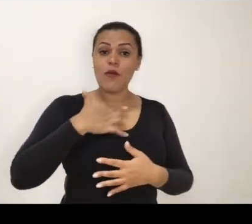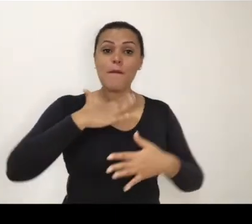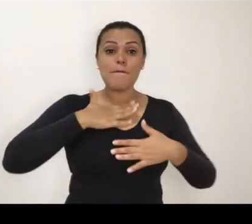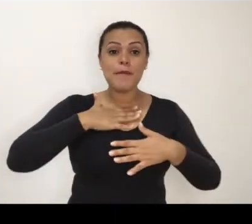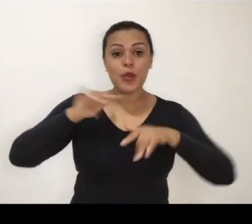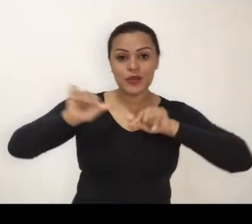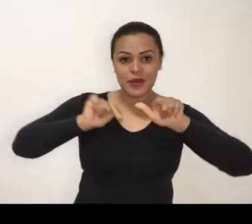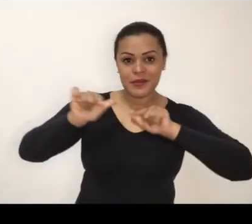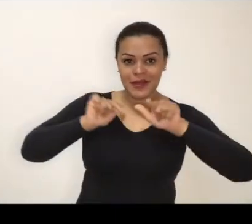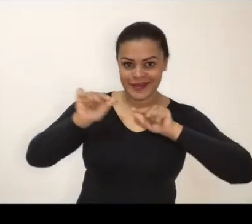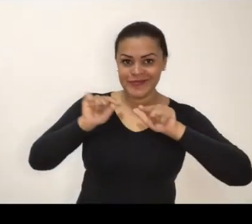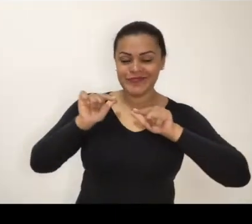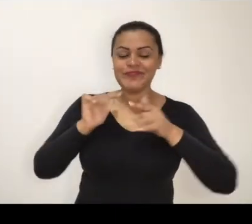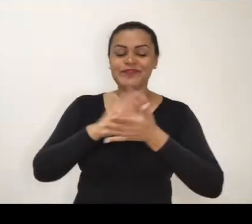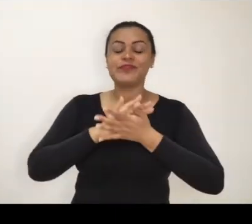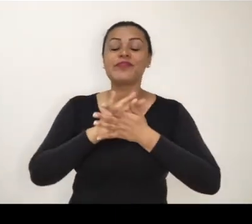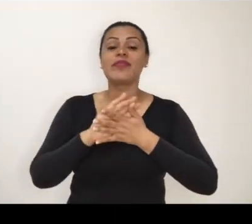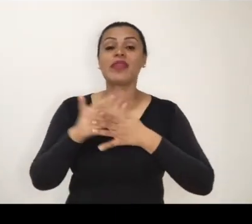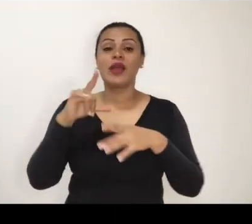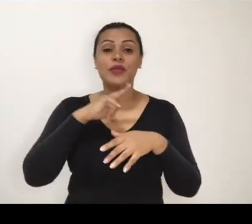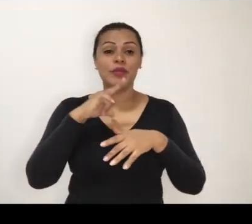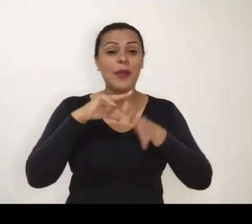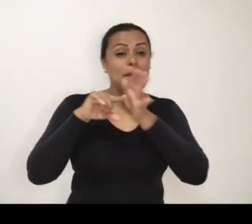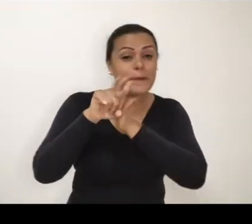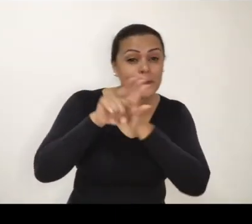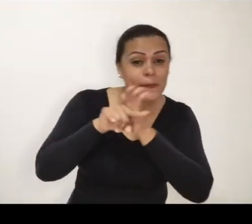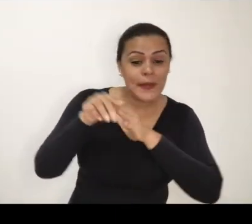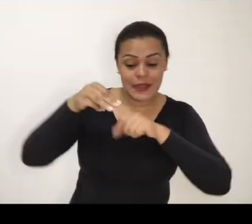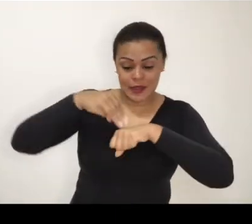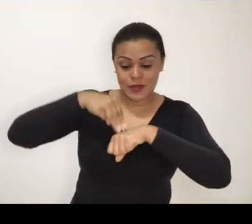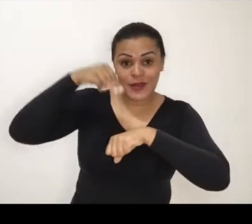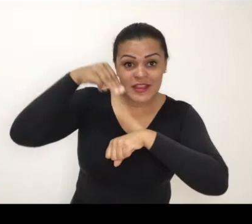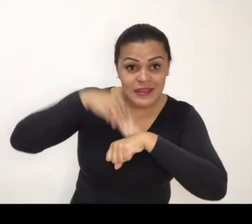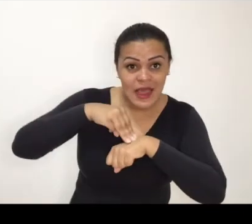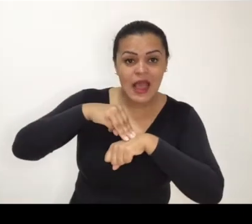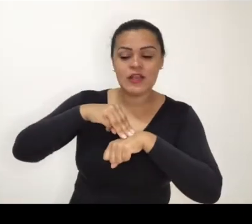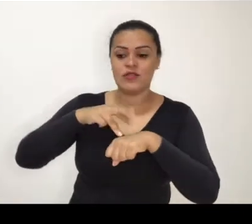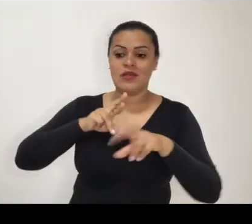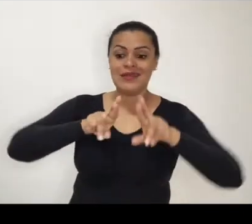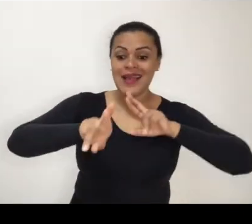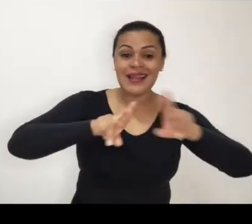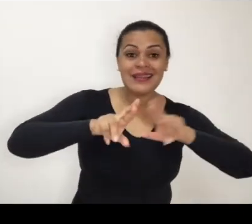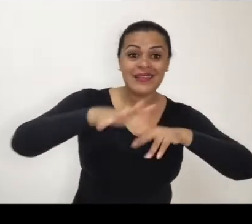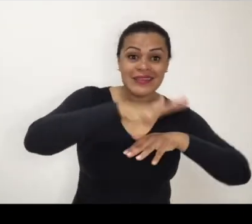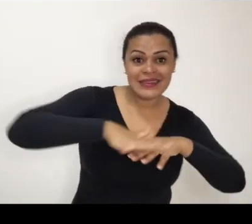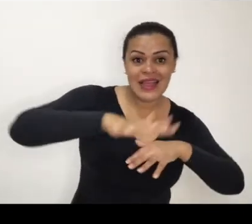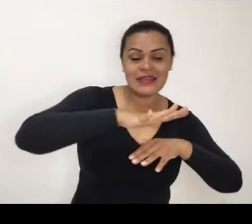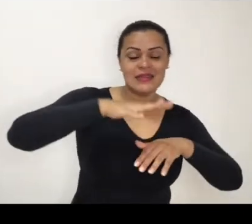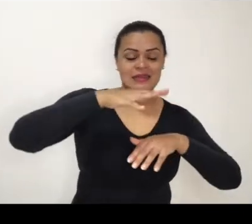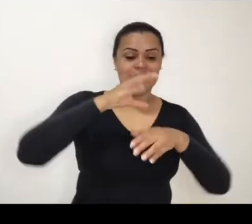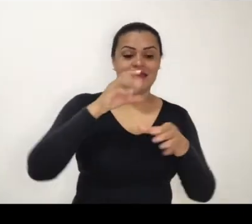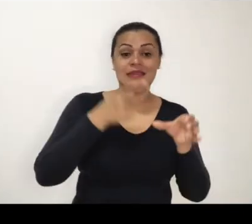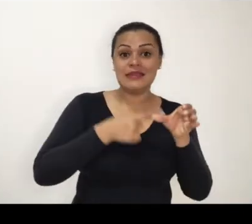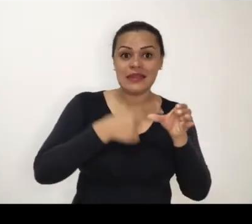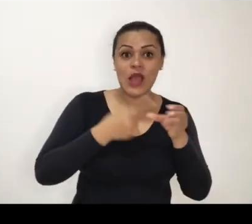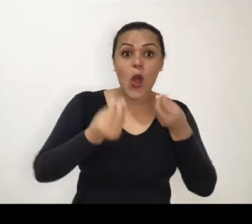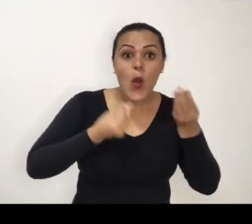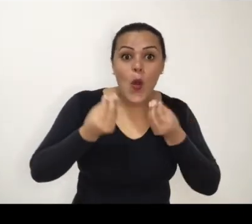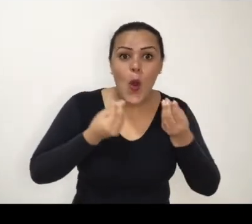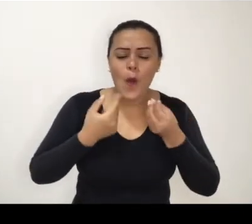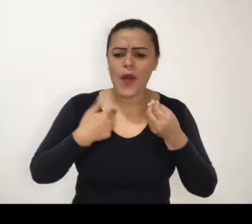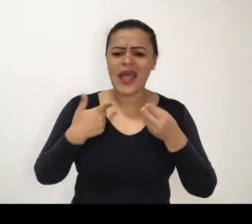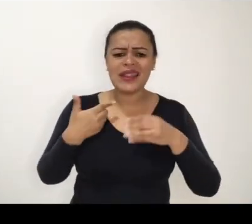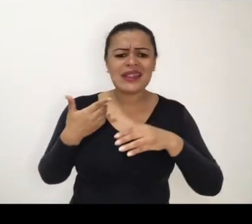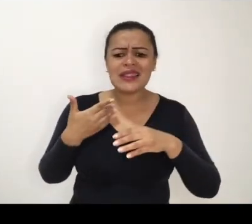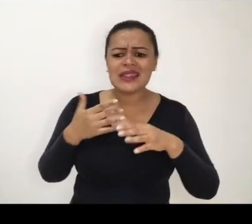desenvolvi fortemente, né, na pesquisa do mestrado, essa relação com a cidade, né, o tempo todo, né, como que é transitar nesse lugar e